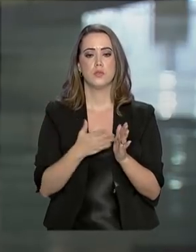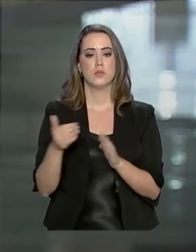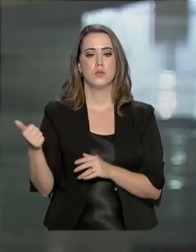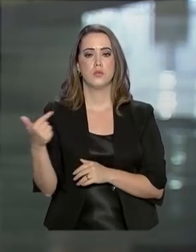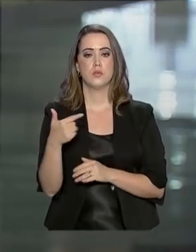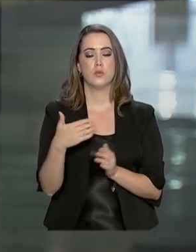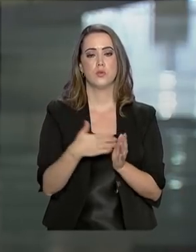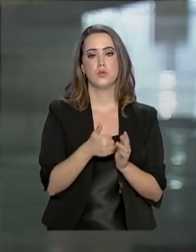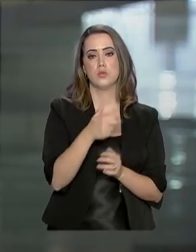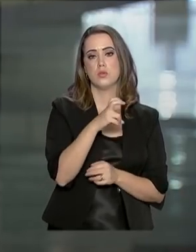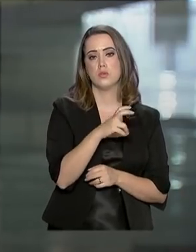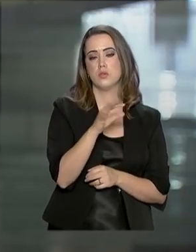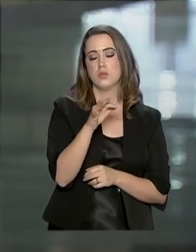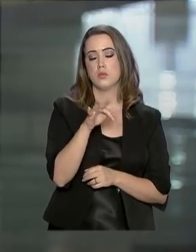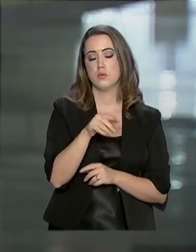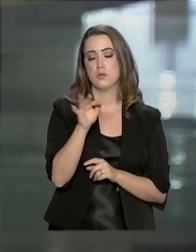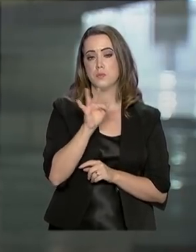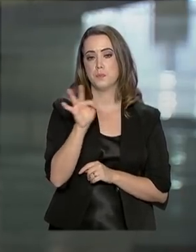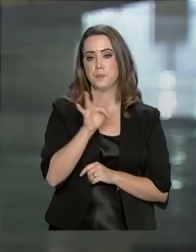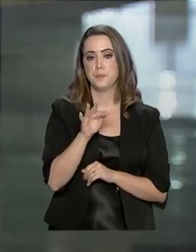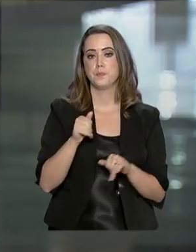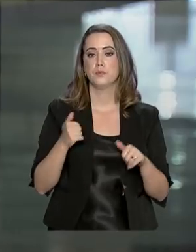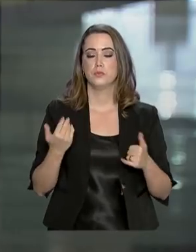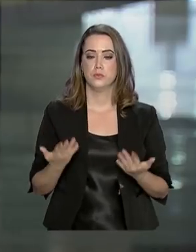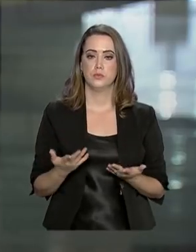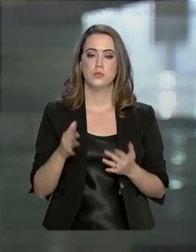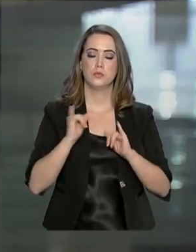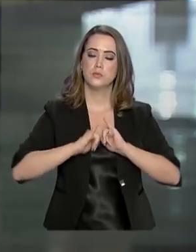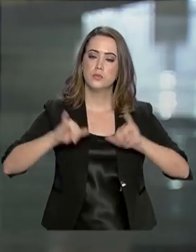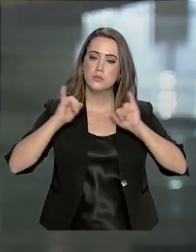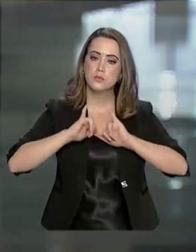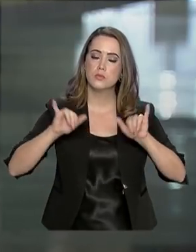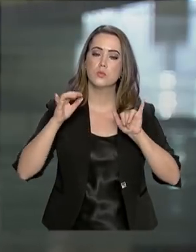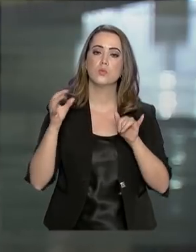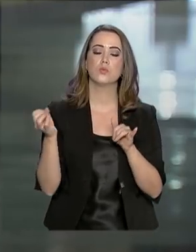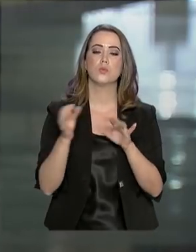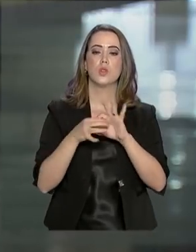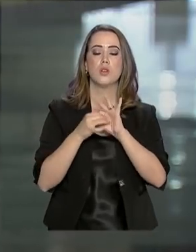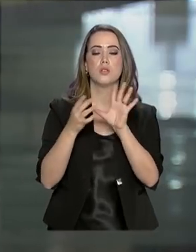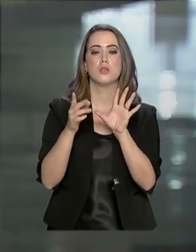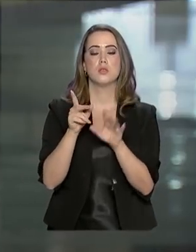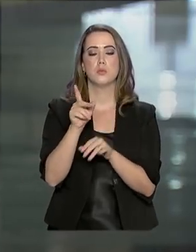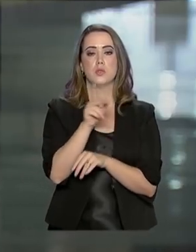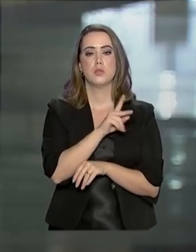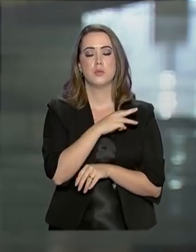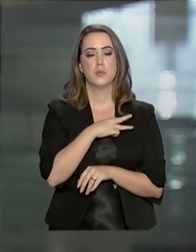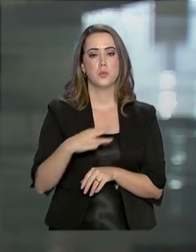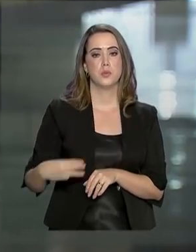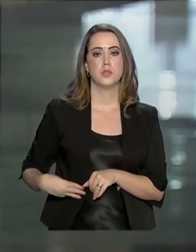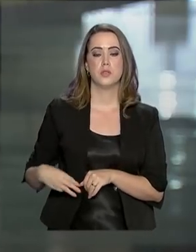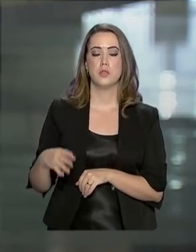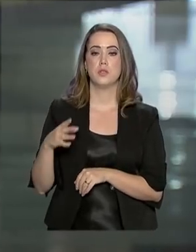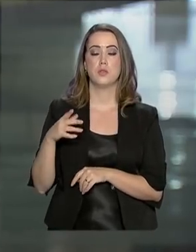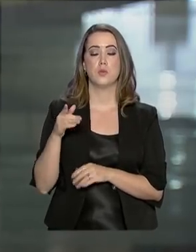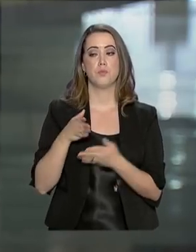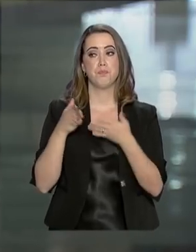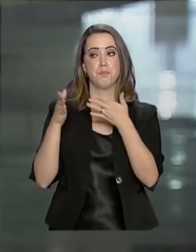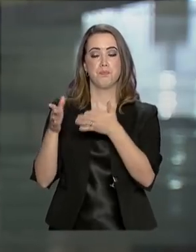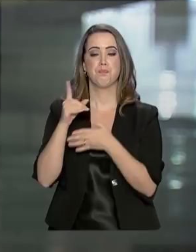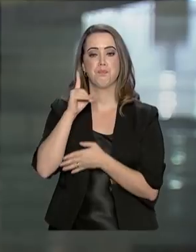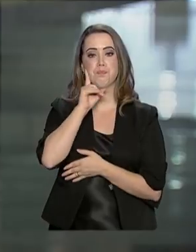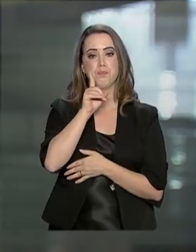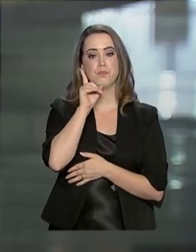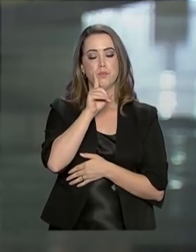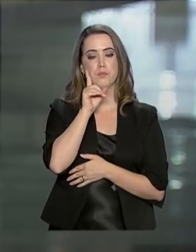12 e 15 deste mês portanto foi publicada aí essa liberação para o ministro participar dessa